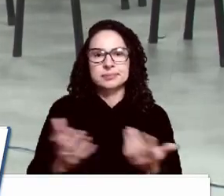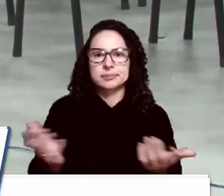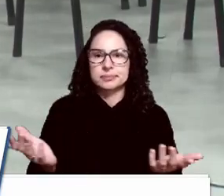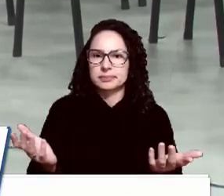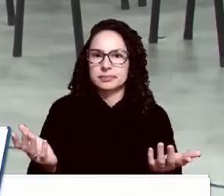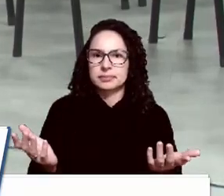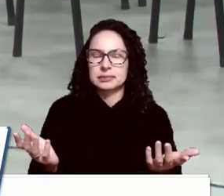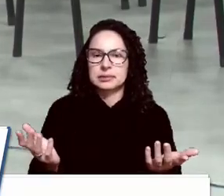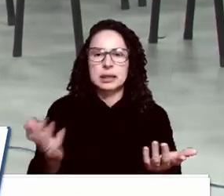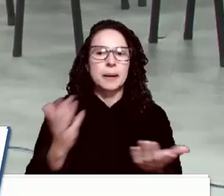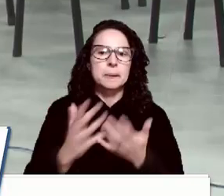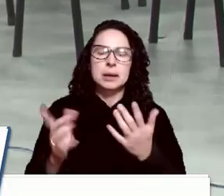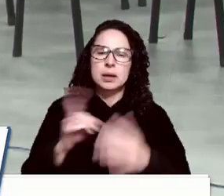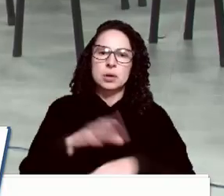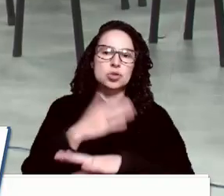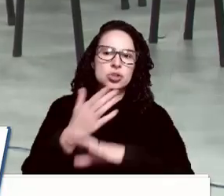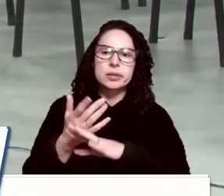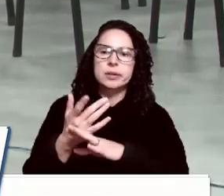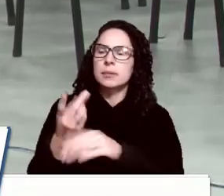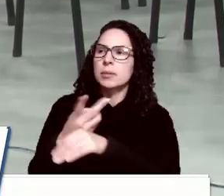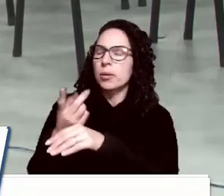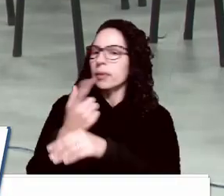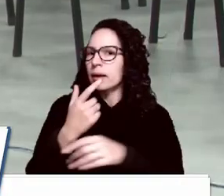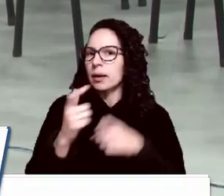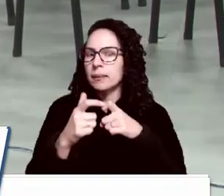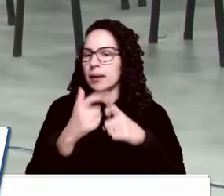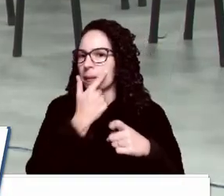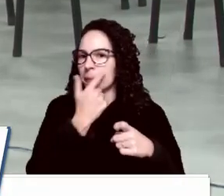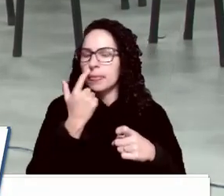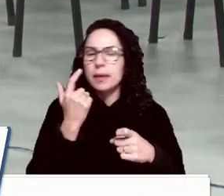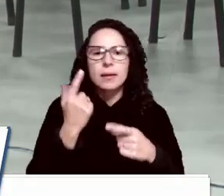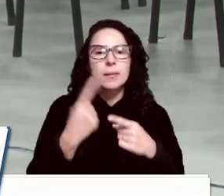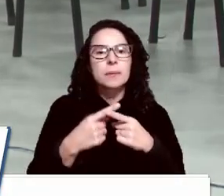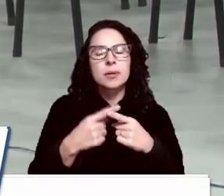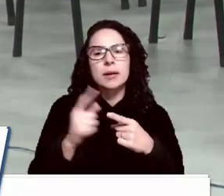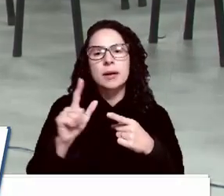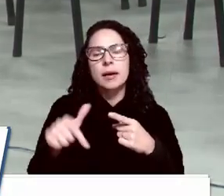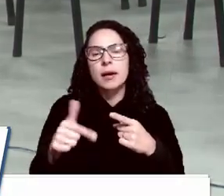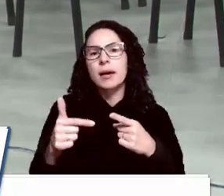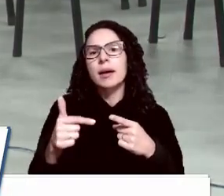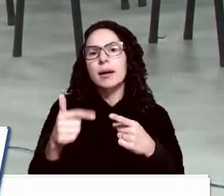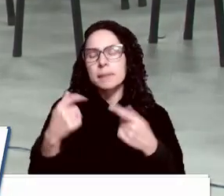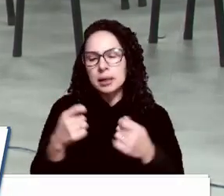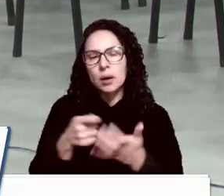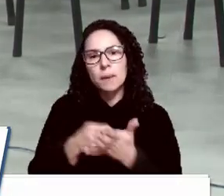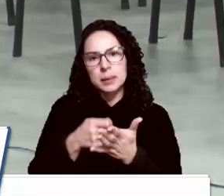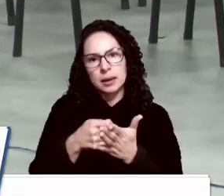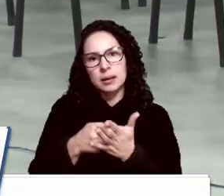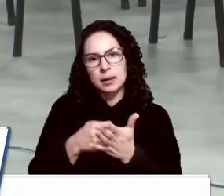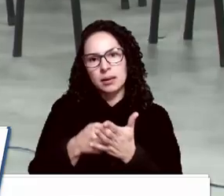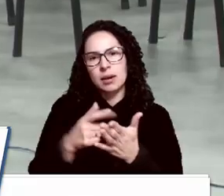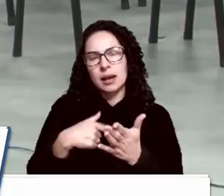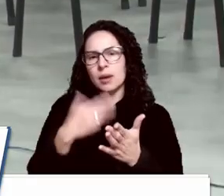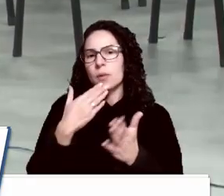perdeu o dia dele, está atrás de oftalmologista, por conta de um detalhe que tem que ser feito. É um pedido que eu